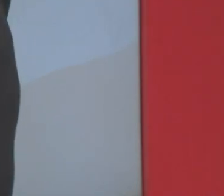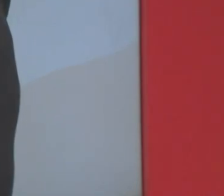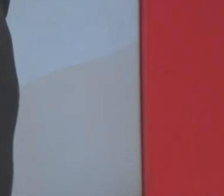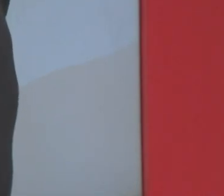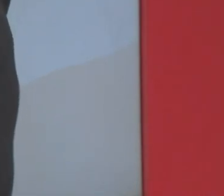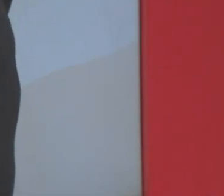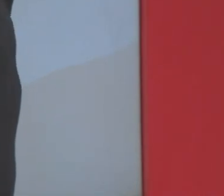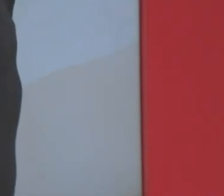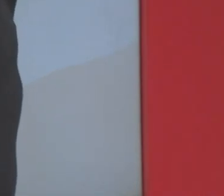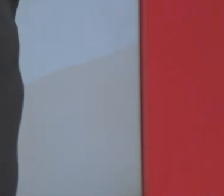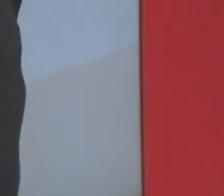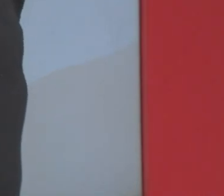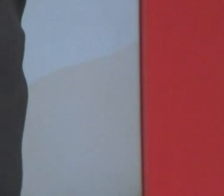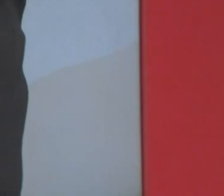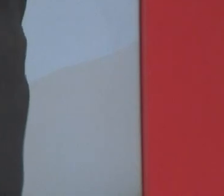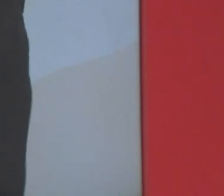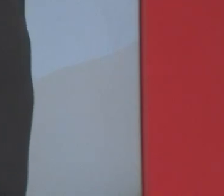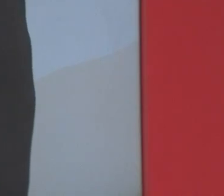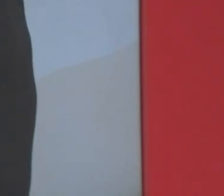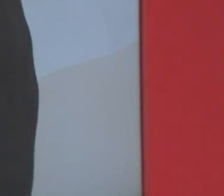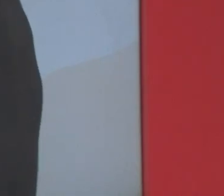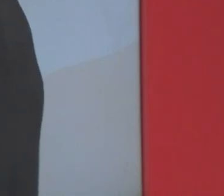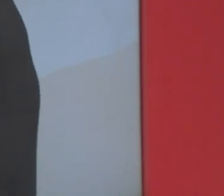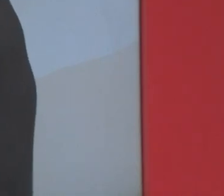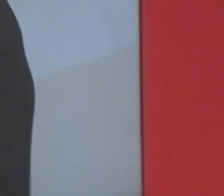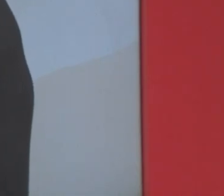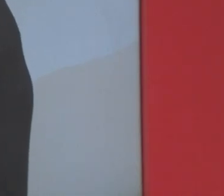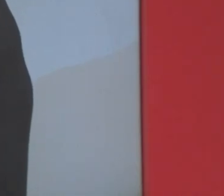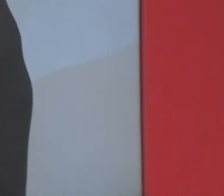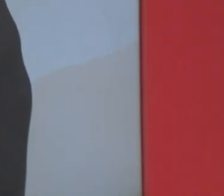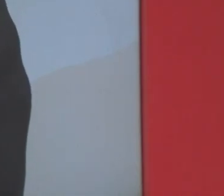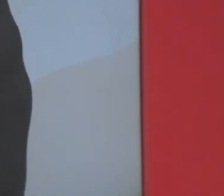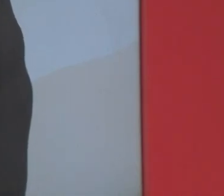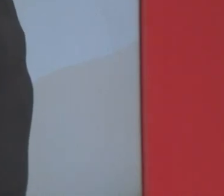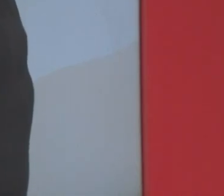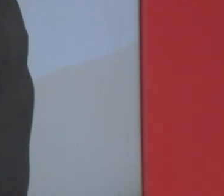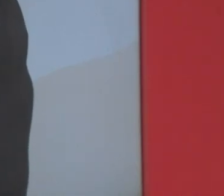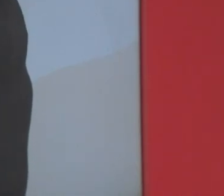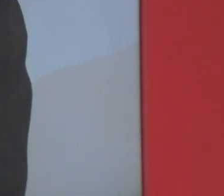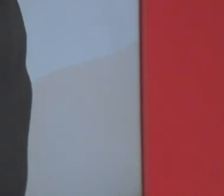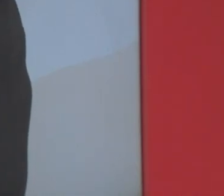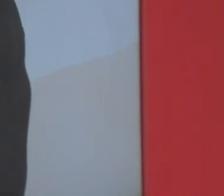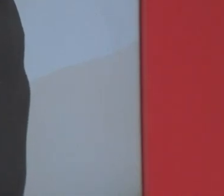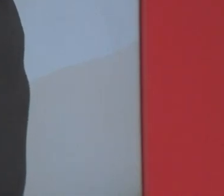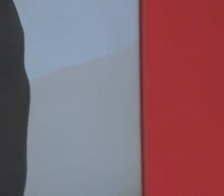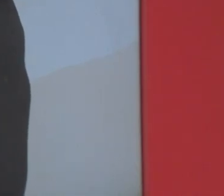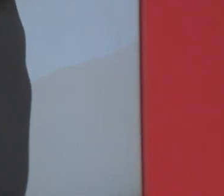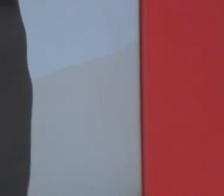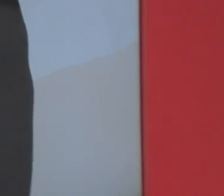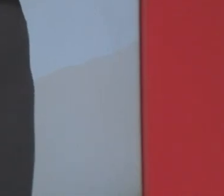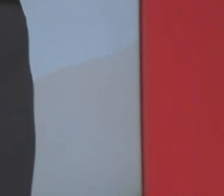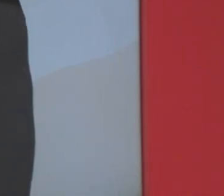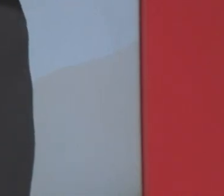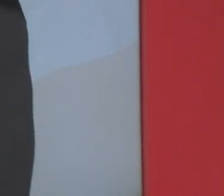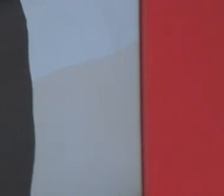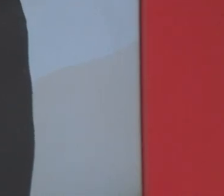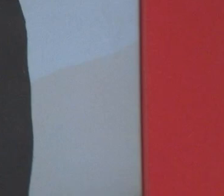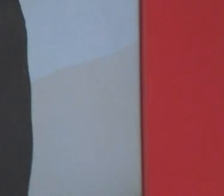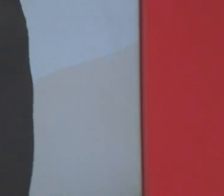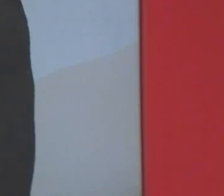Então, aquilo que o Espírito Santo tem dito, eu tenho que ter atenção àquilo que está sendo dito às igrejas.